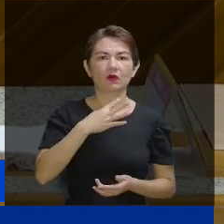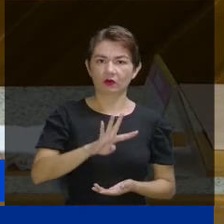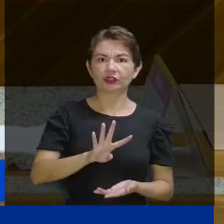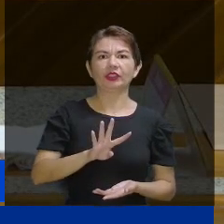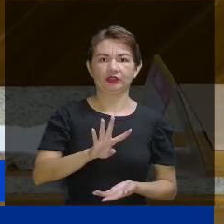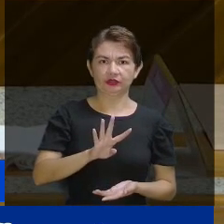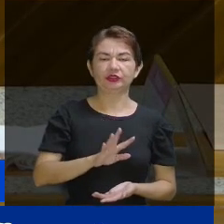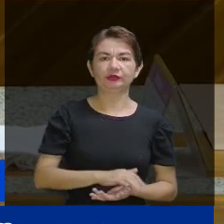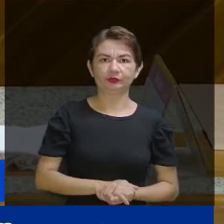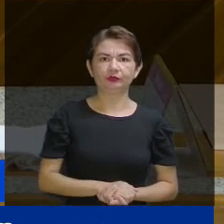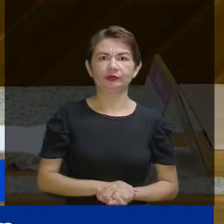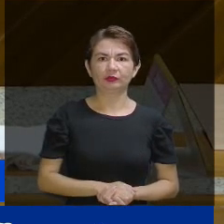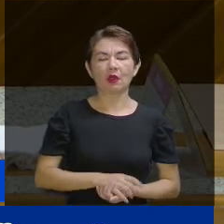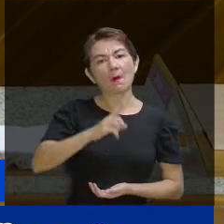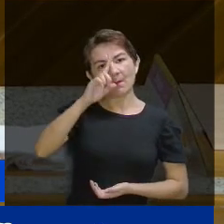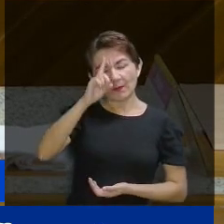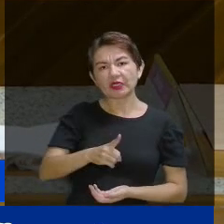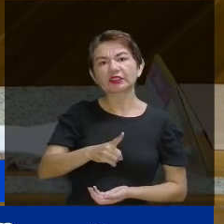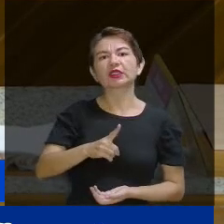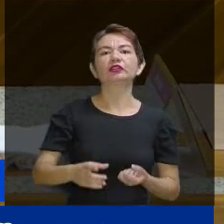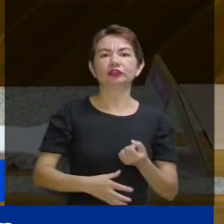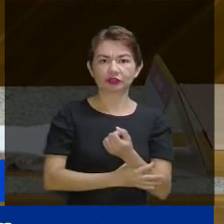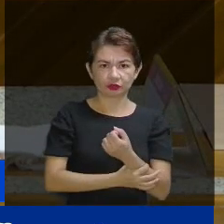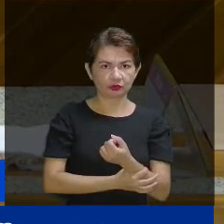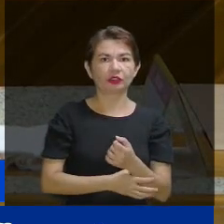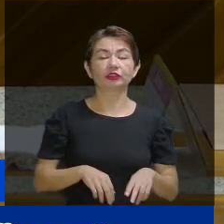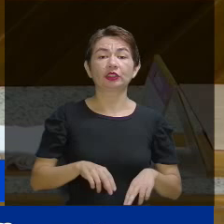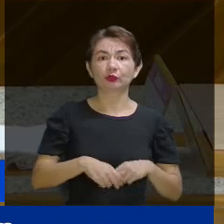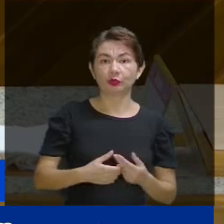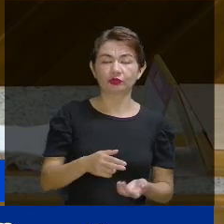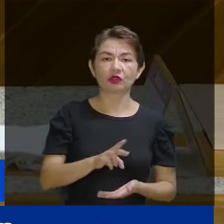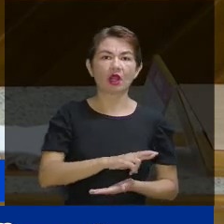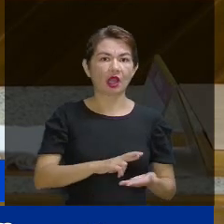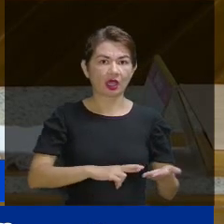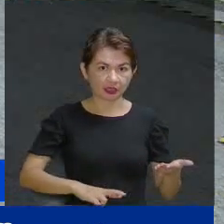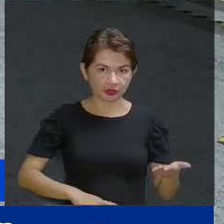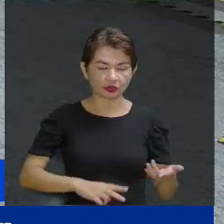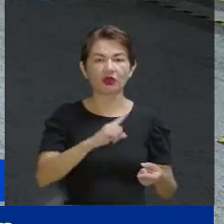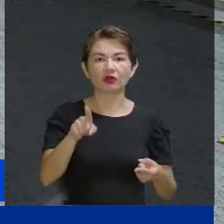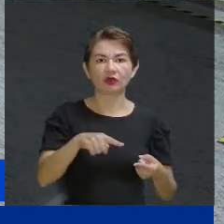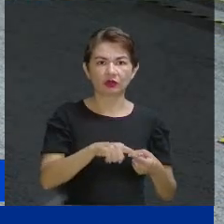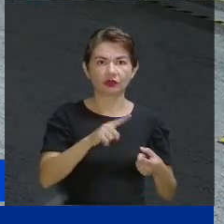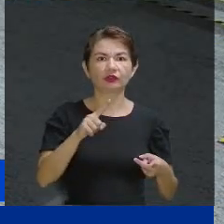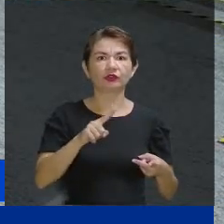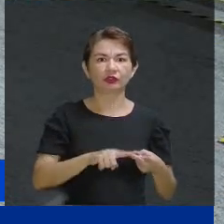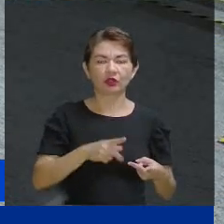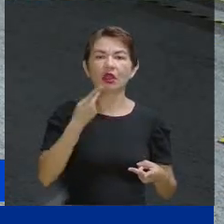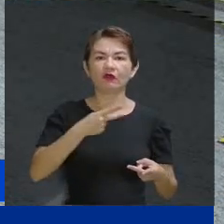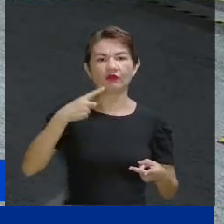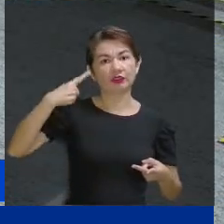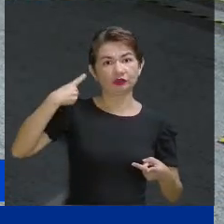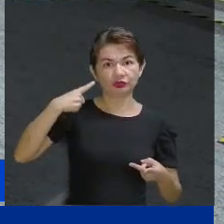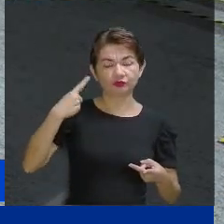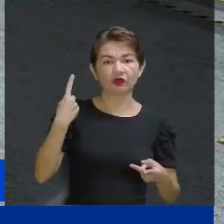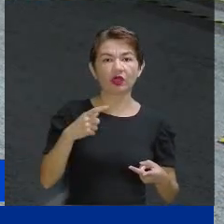do MS. Esse será o procedimento. Então, relatório, sustentações orais das